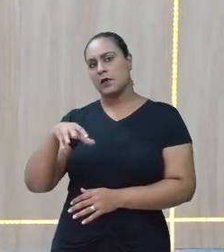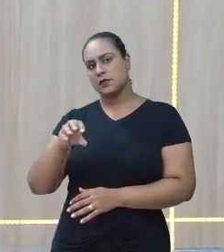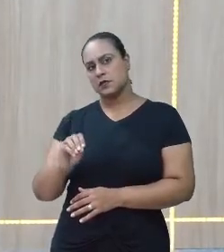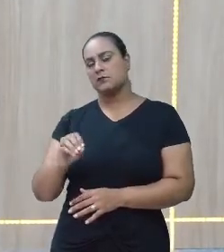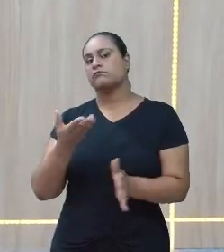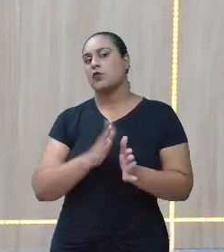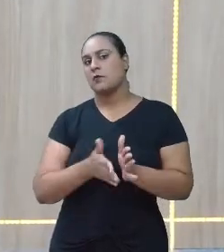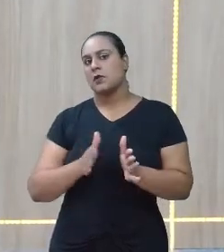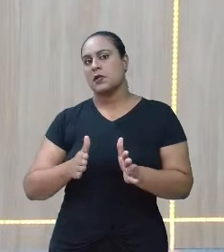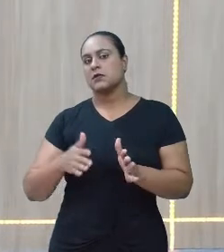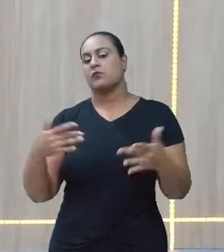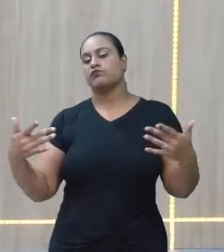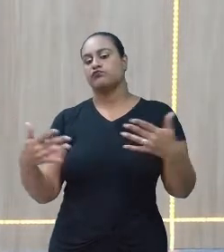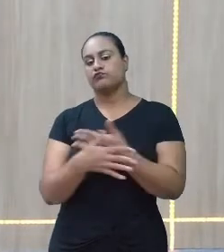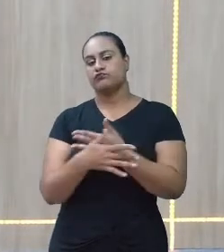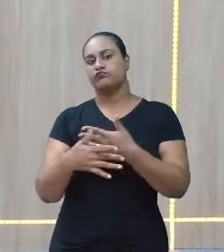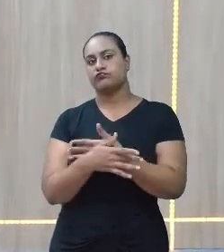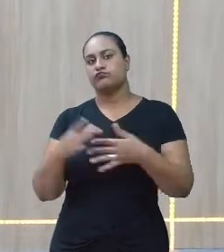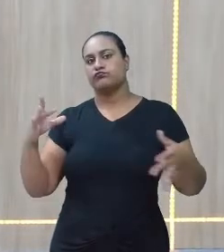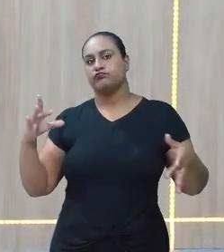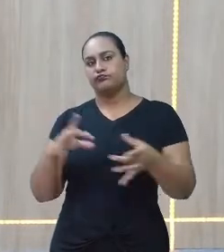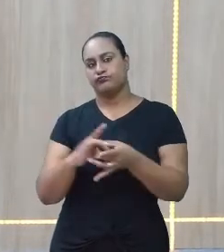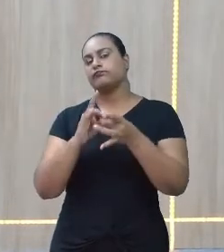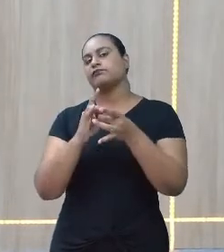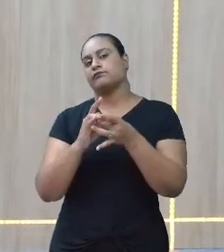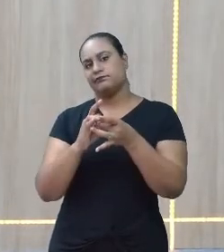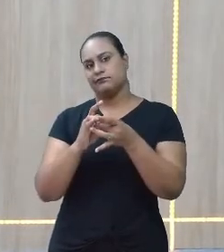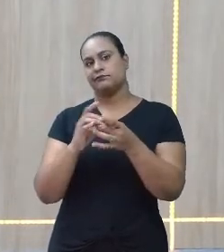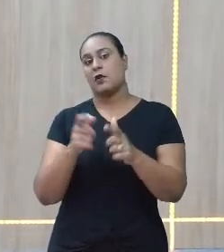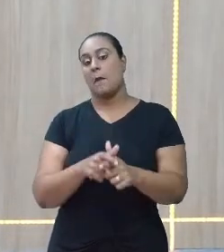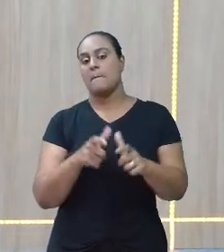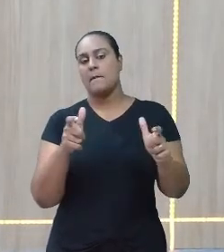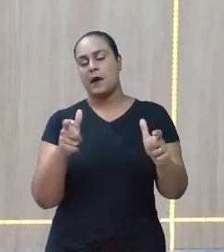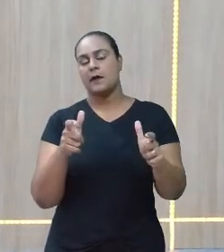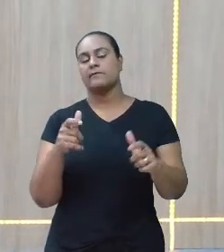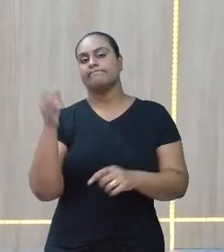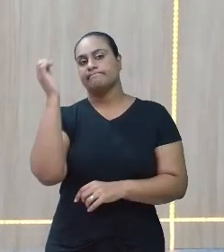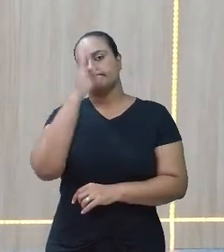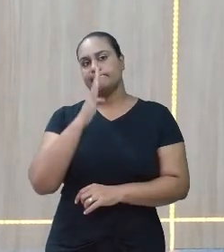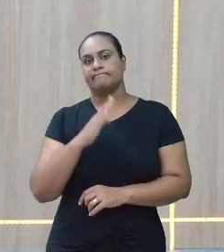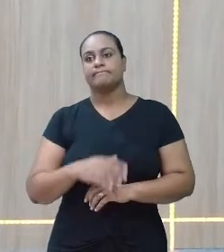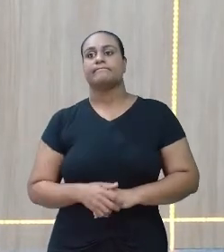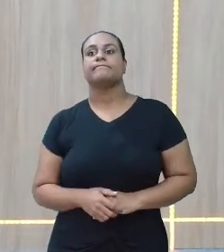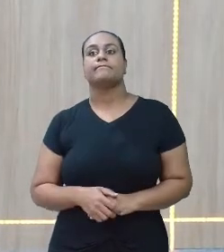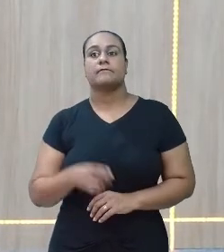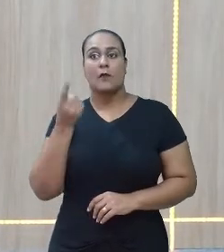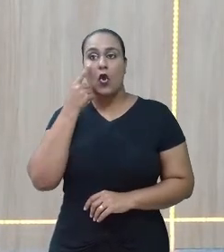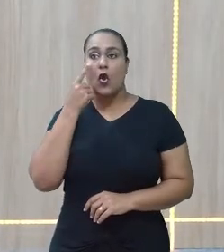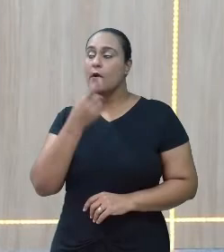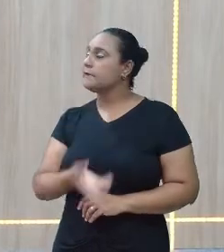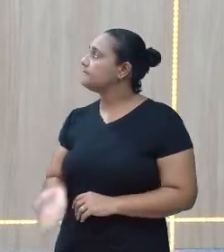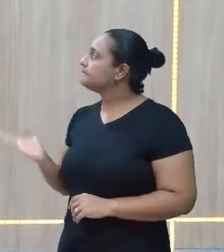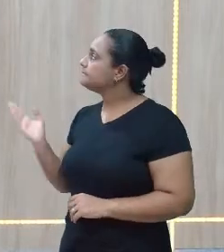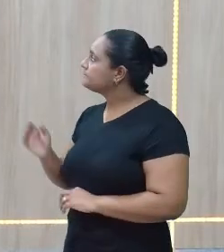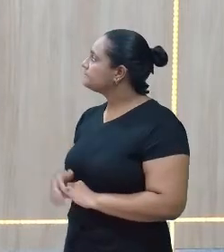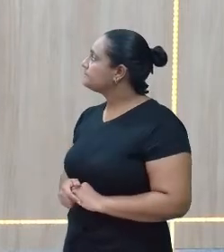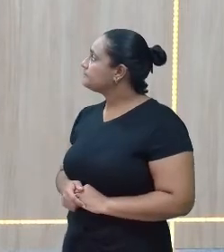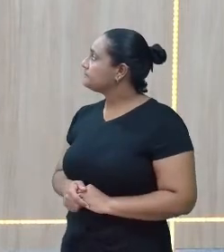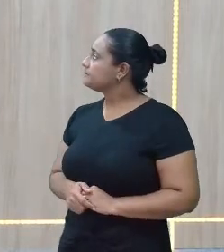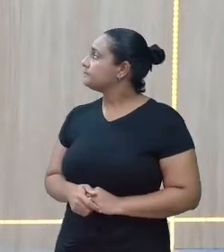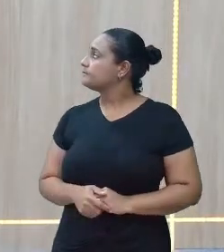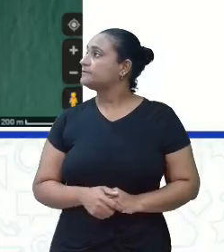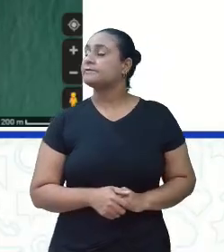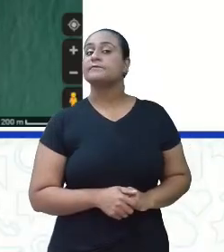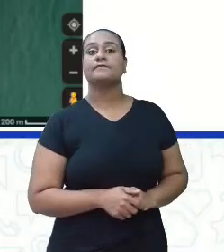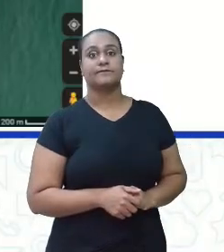processo de urbanização das cidades brasileiras. É que justamente está marcada aí ó, no mapa, essa área da seta é a